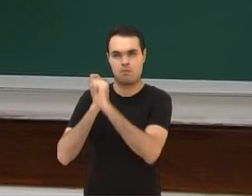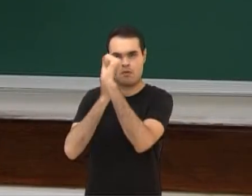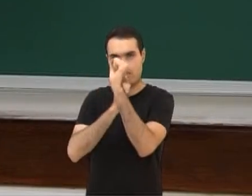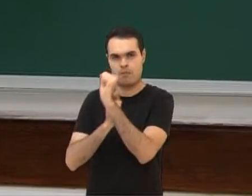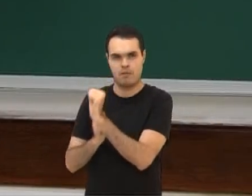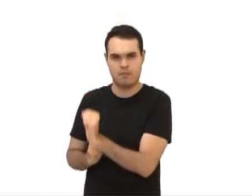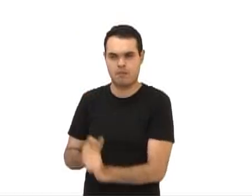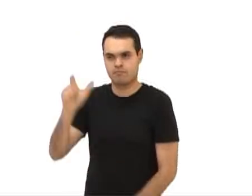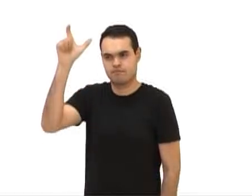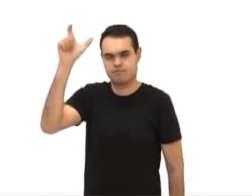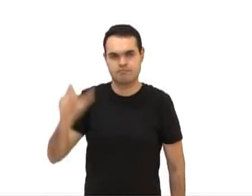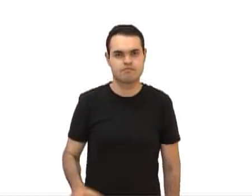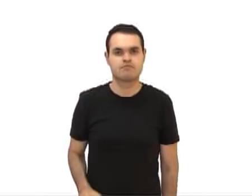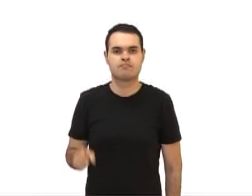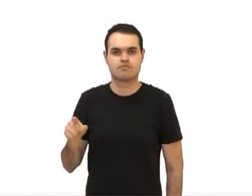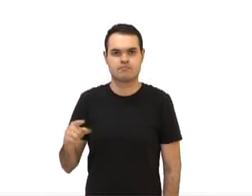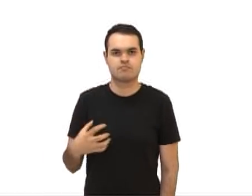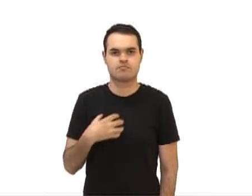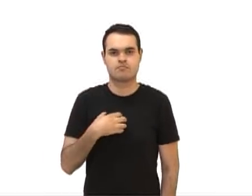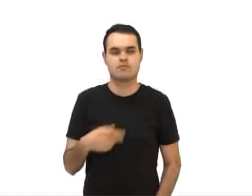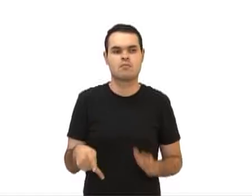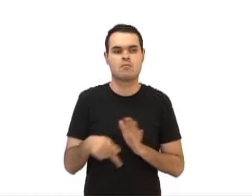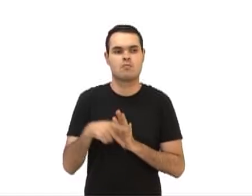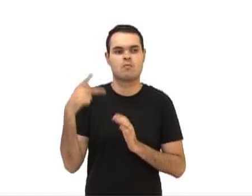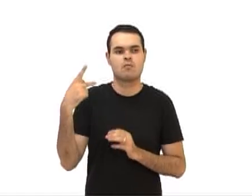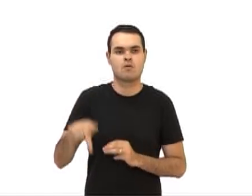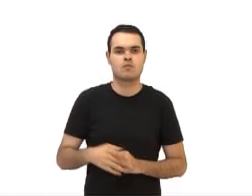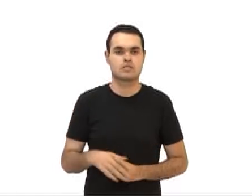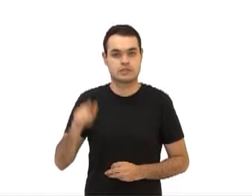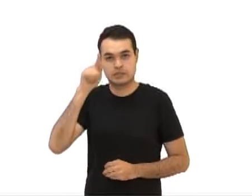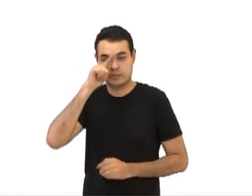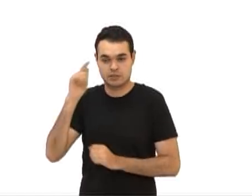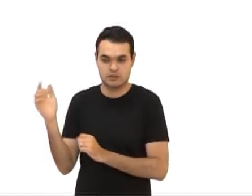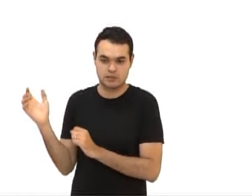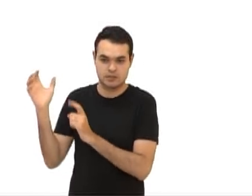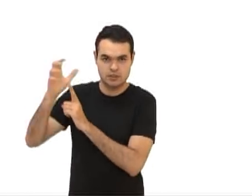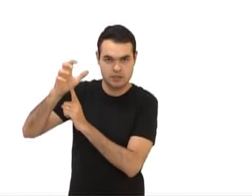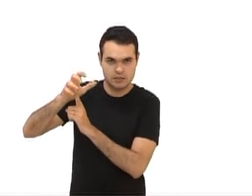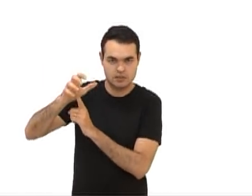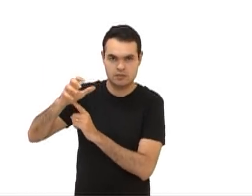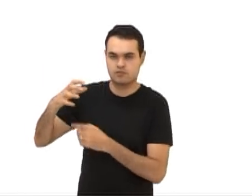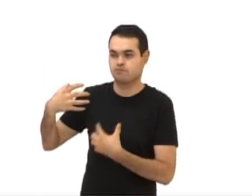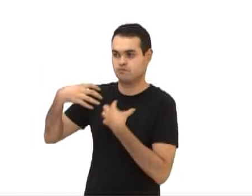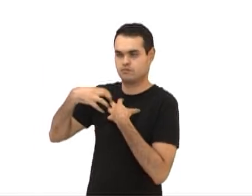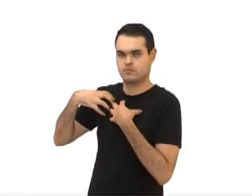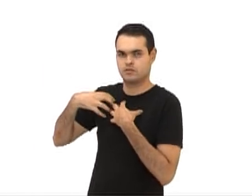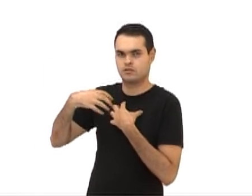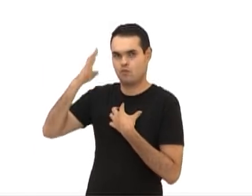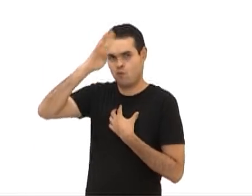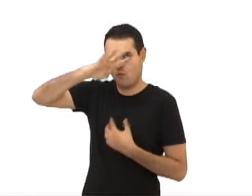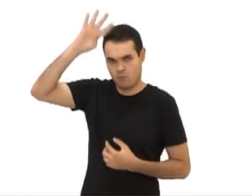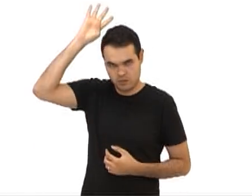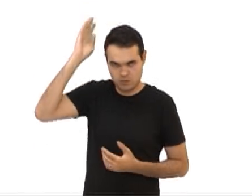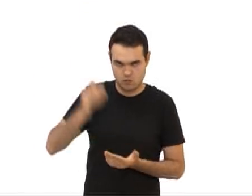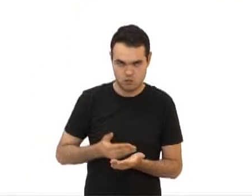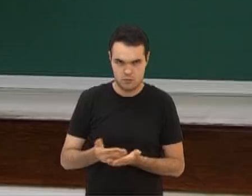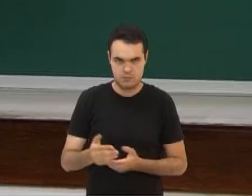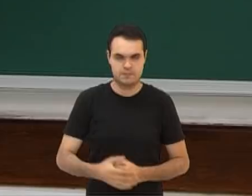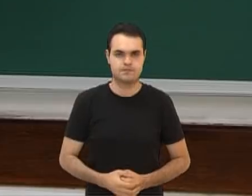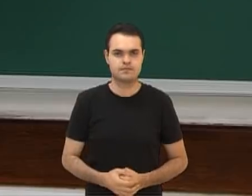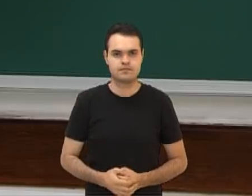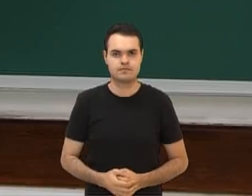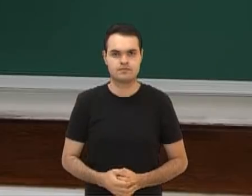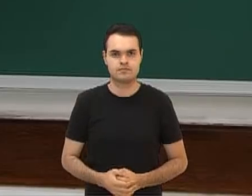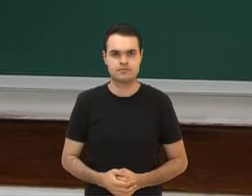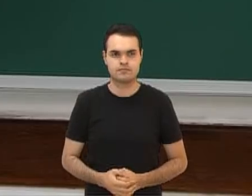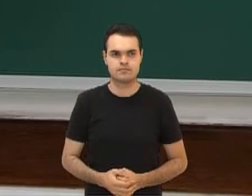escultura lá, né, inspiração clássica idealista, derivada dos gregos, né, que era a inspiração romana bem no início também. Augusto